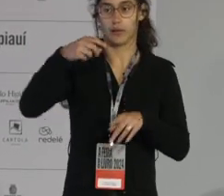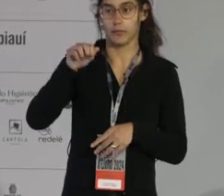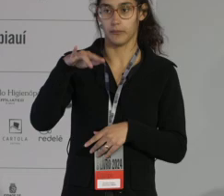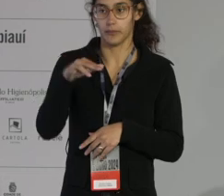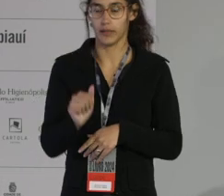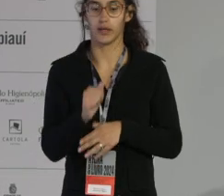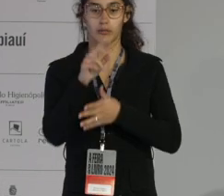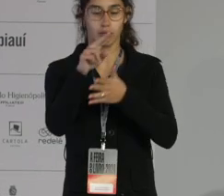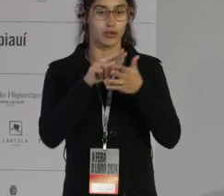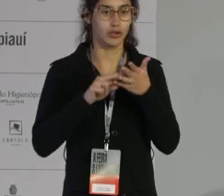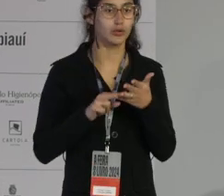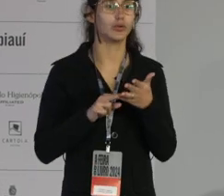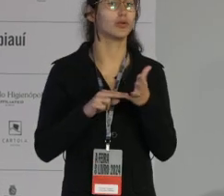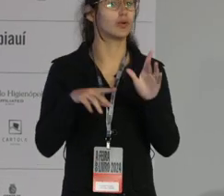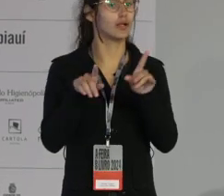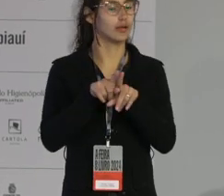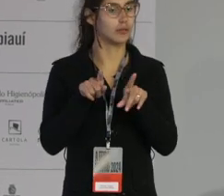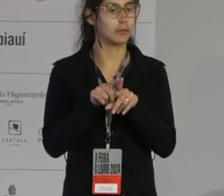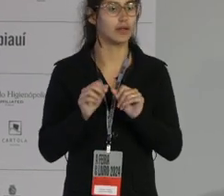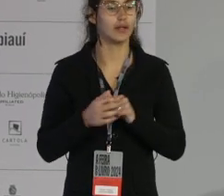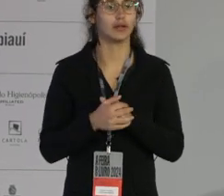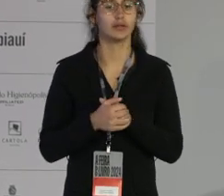pela leitura, assim, ela